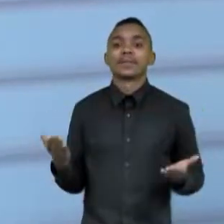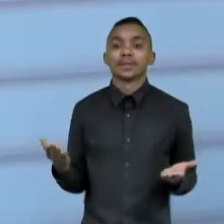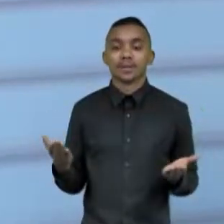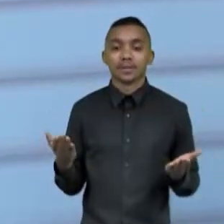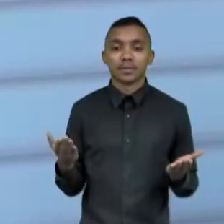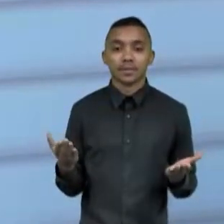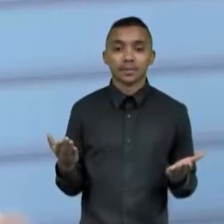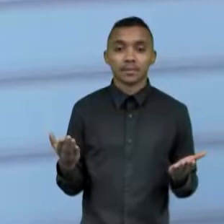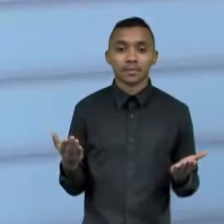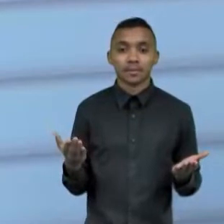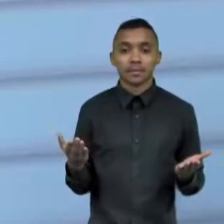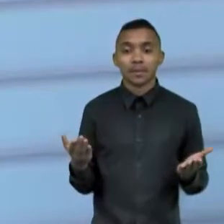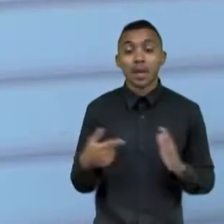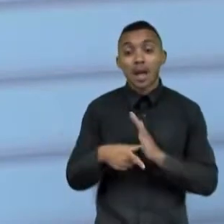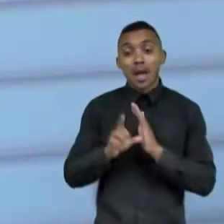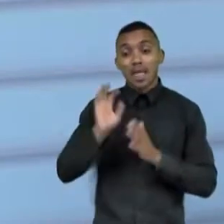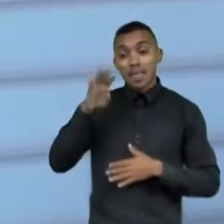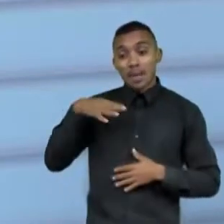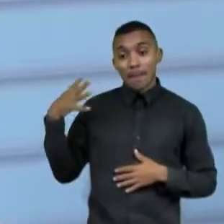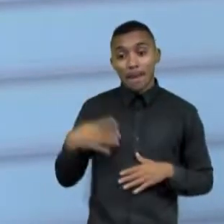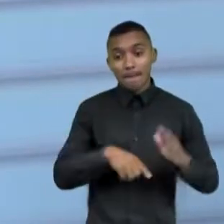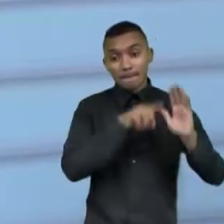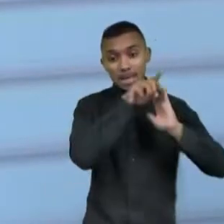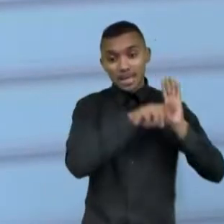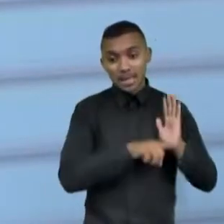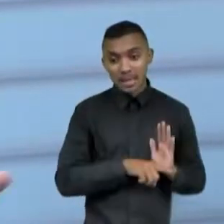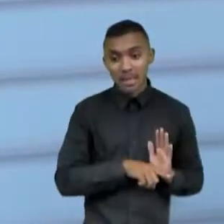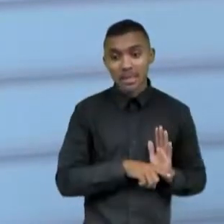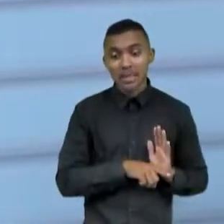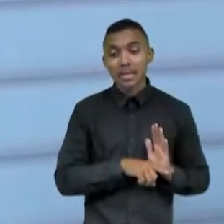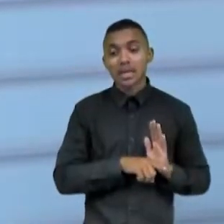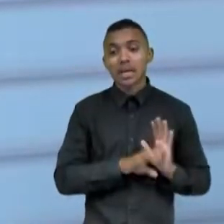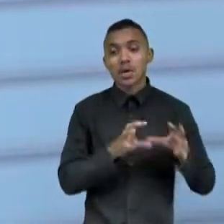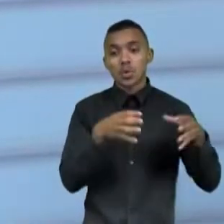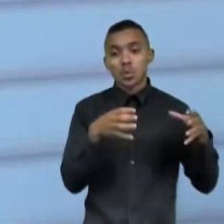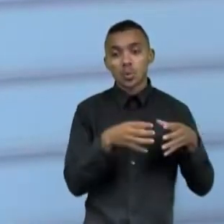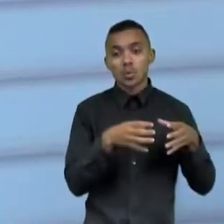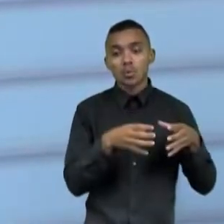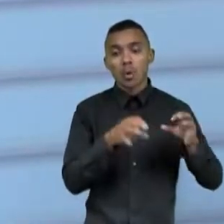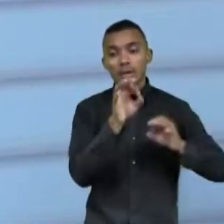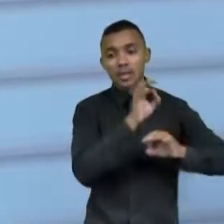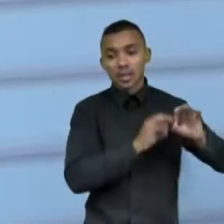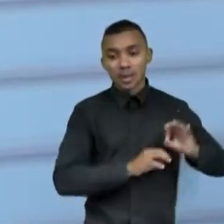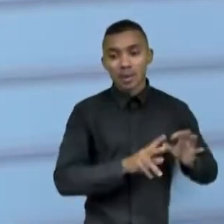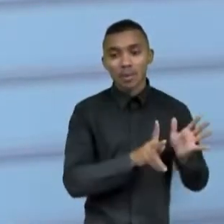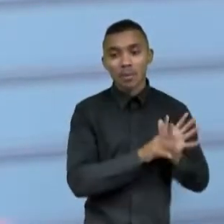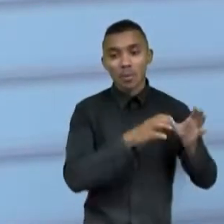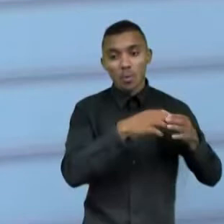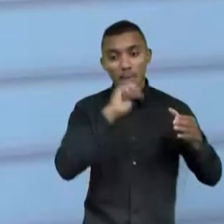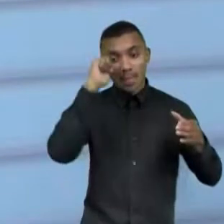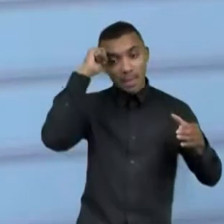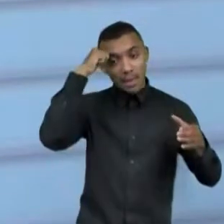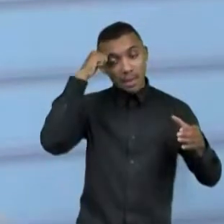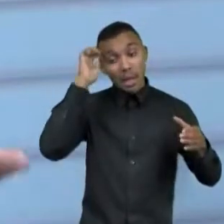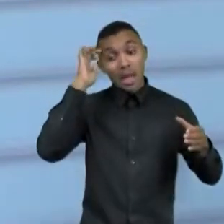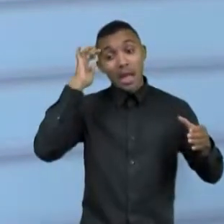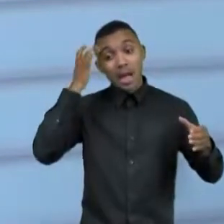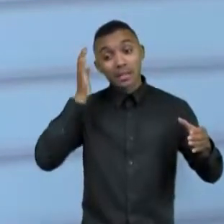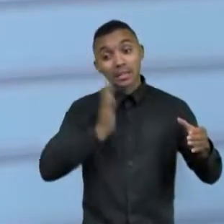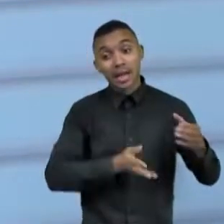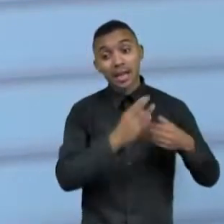que o levantamento da CERQUICE, né, que é a Organização Estadual dos Povos Quilombolas, eu acho que cita mais